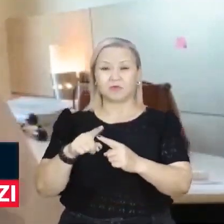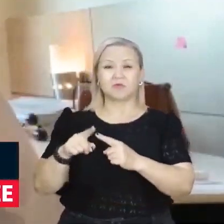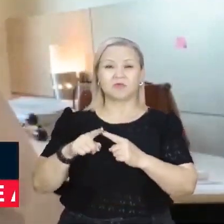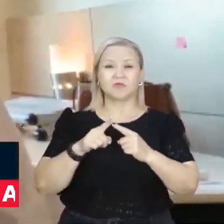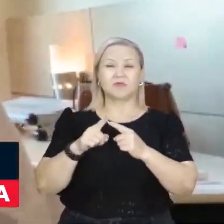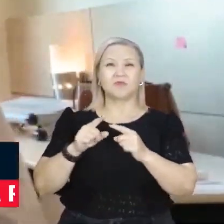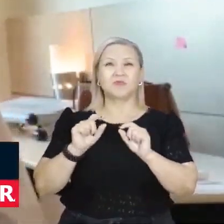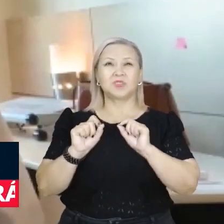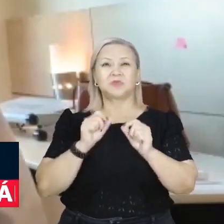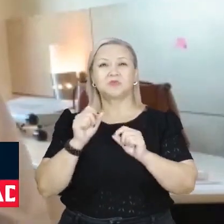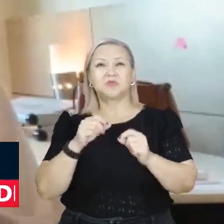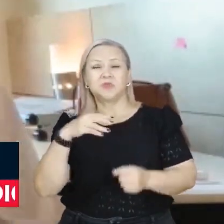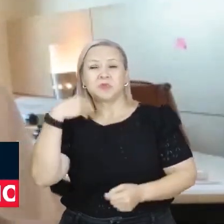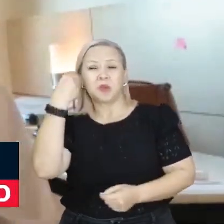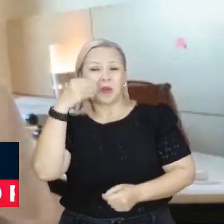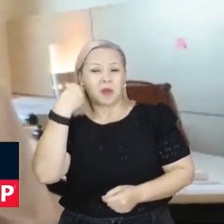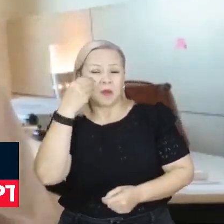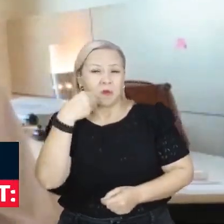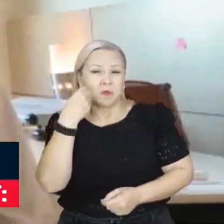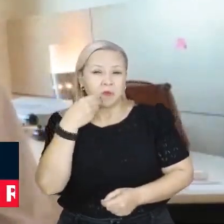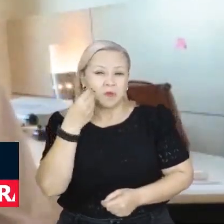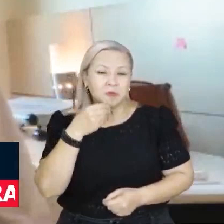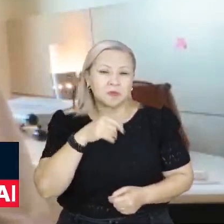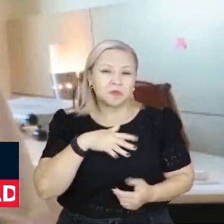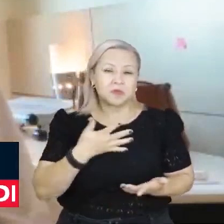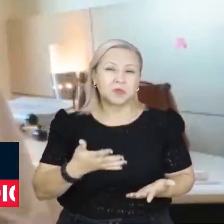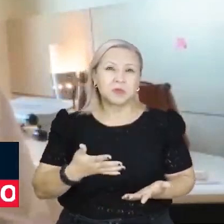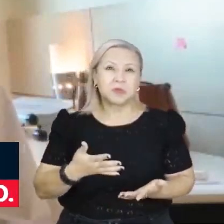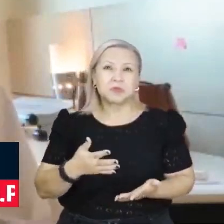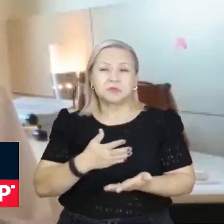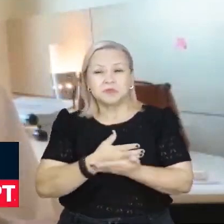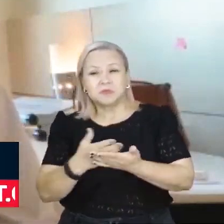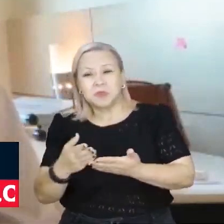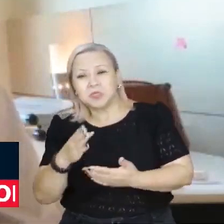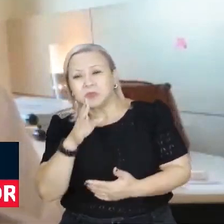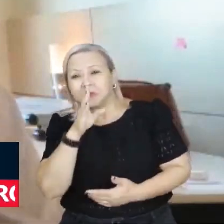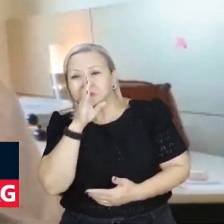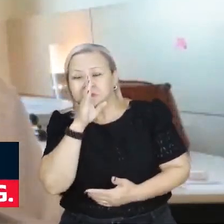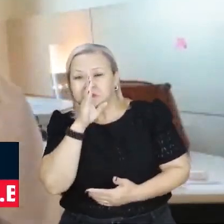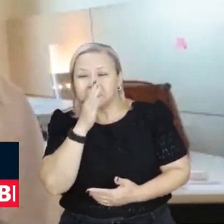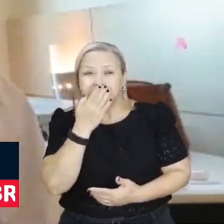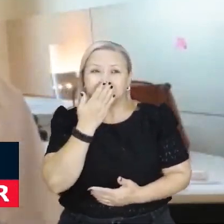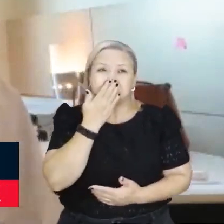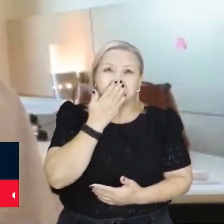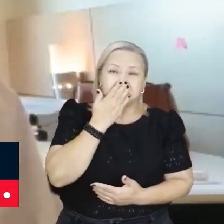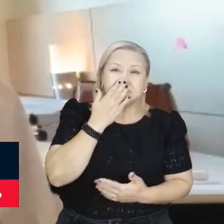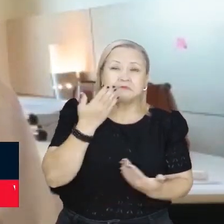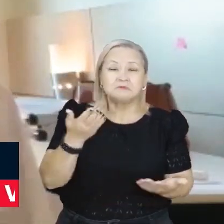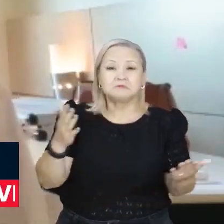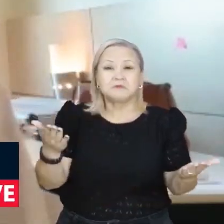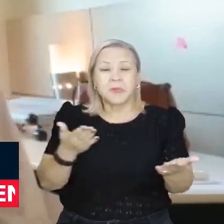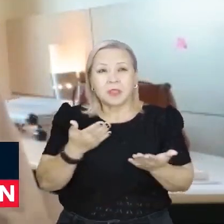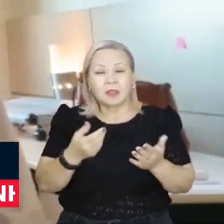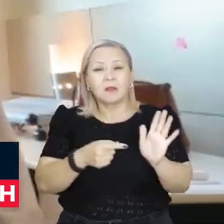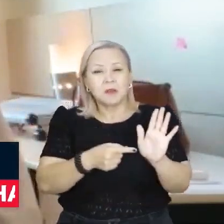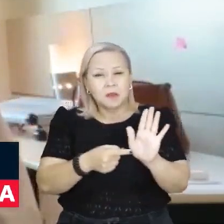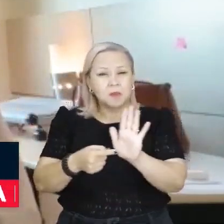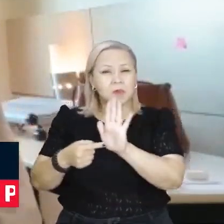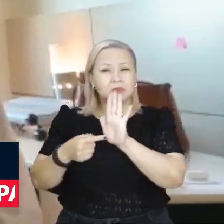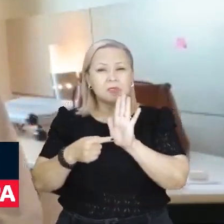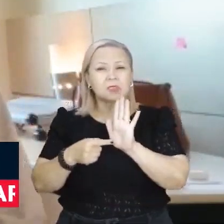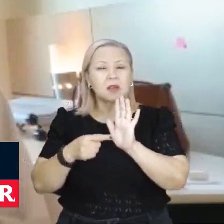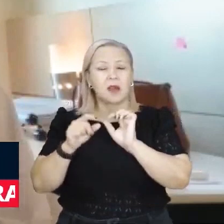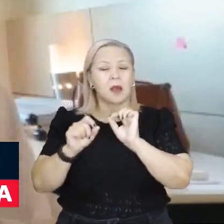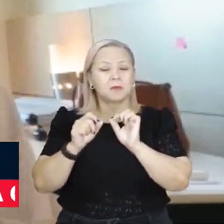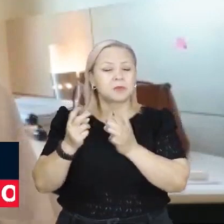onda que ela começou silenciosa e já começa a se manifestar, a exemplo do que